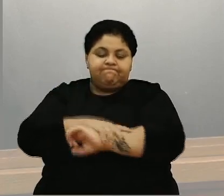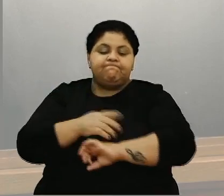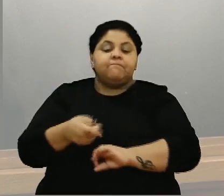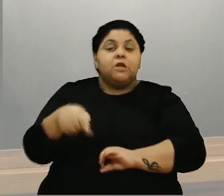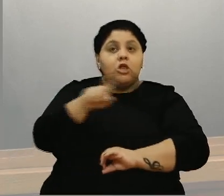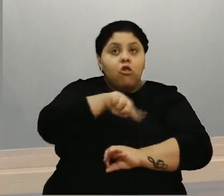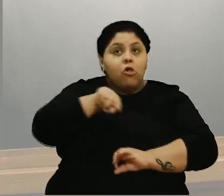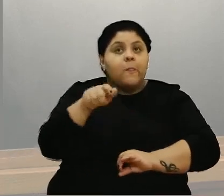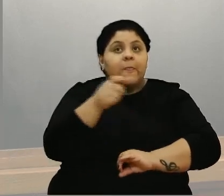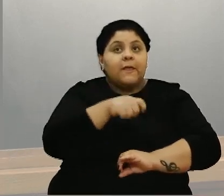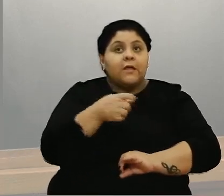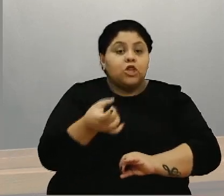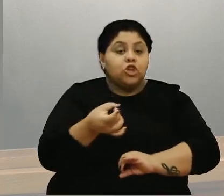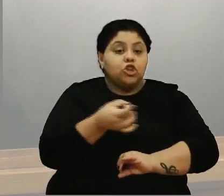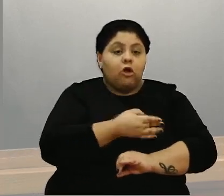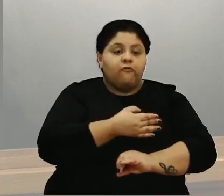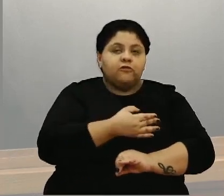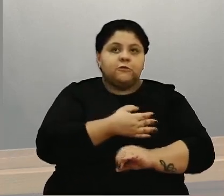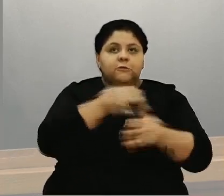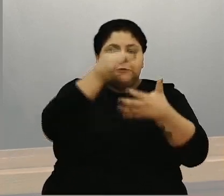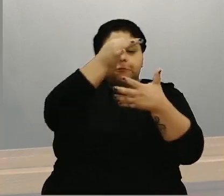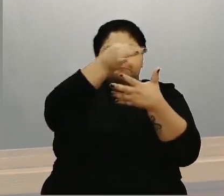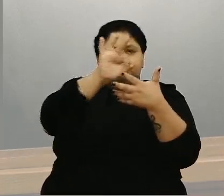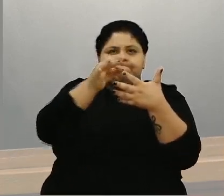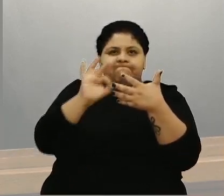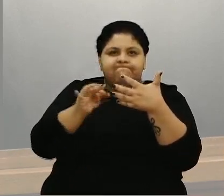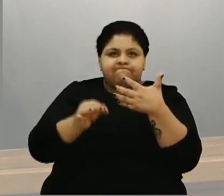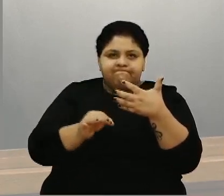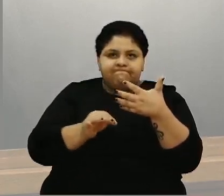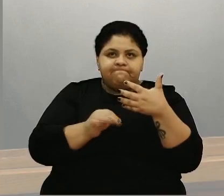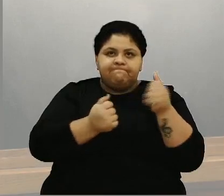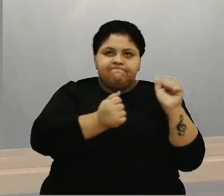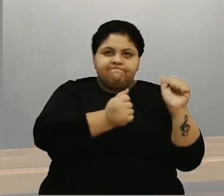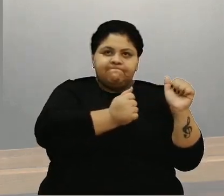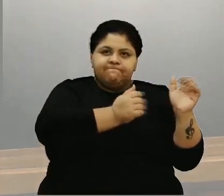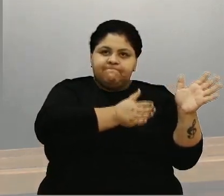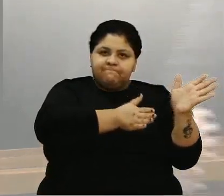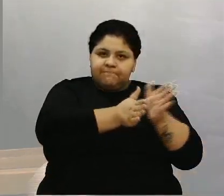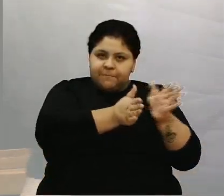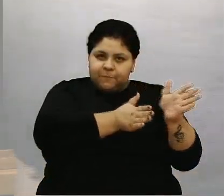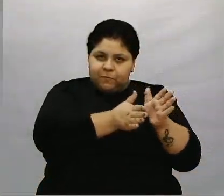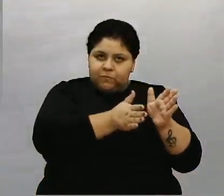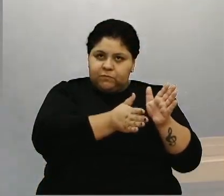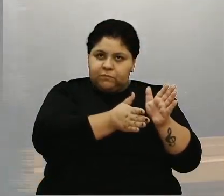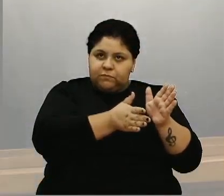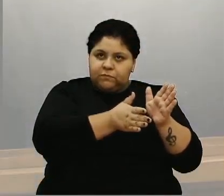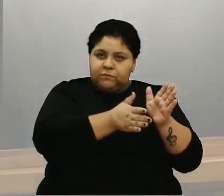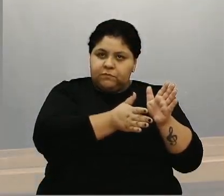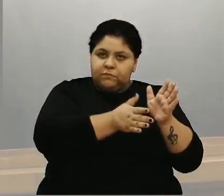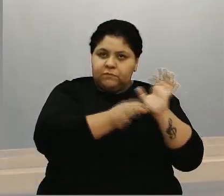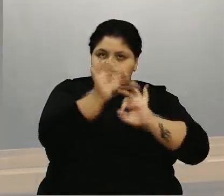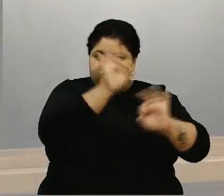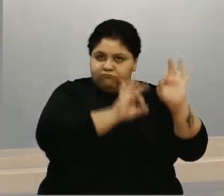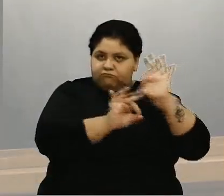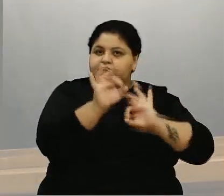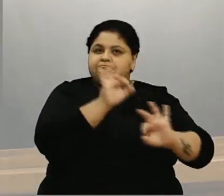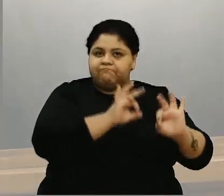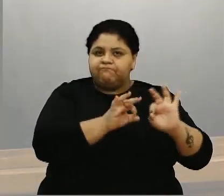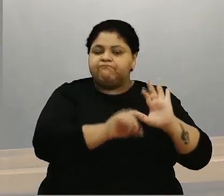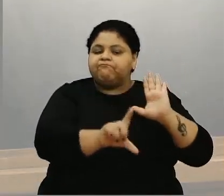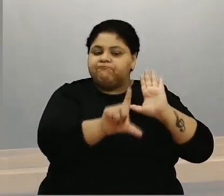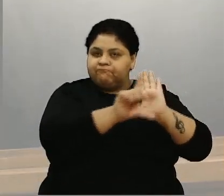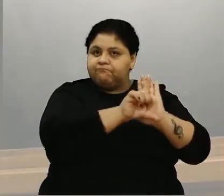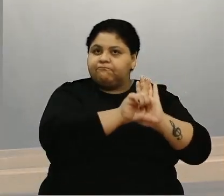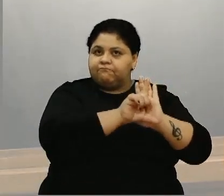de novos parâmetros de adaptação, de regularização, de regulamentação